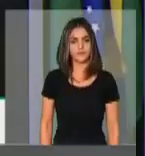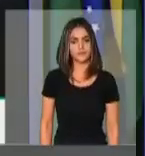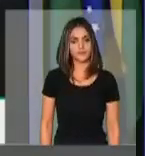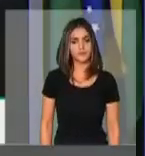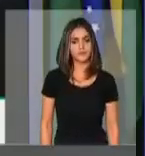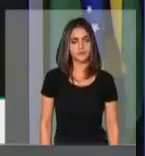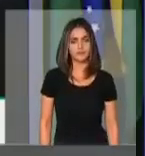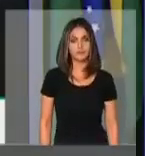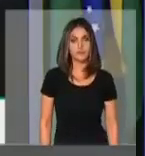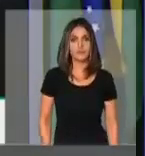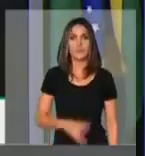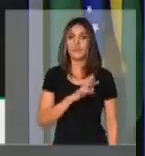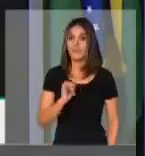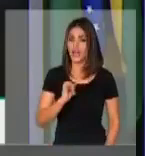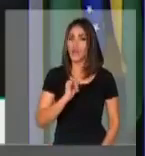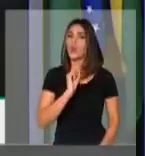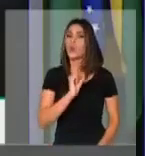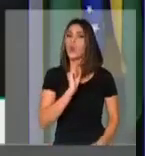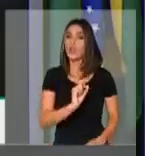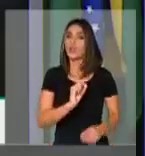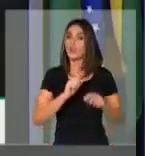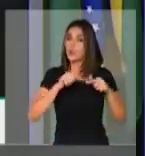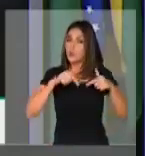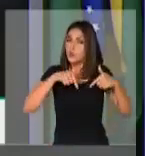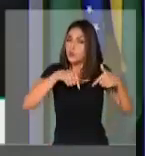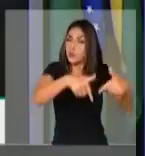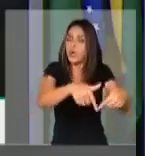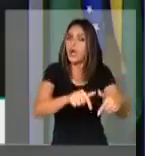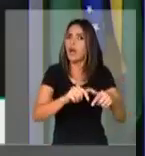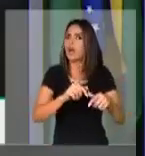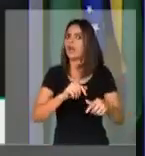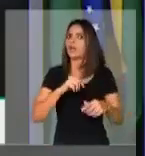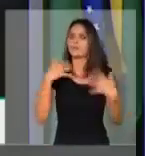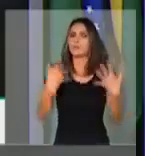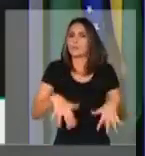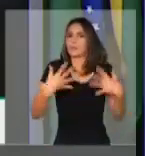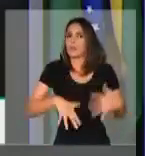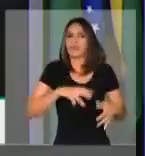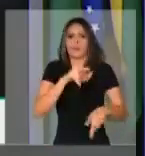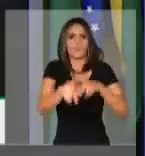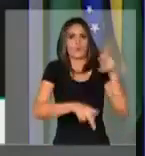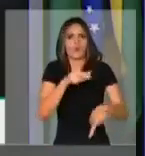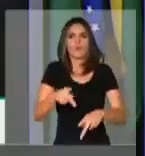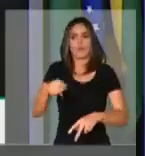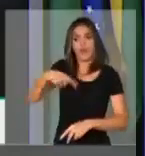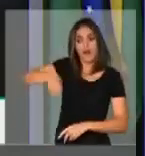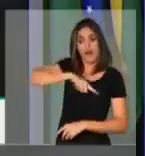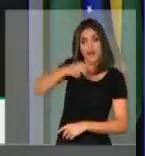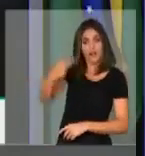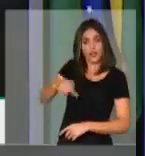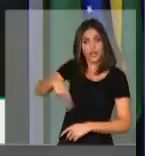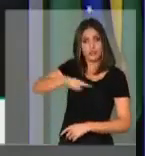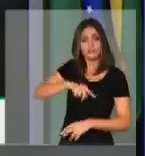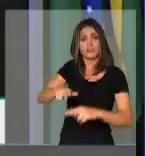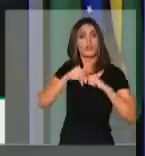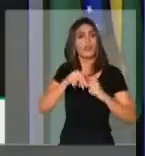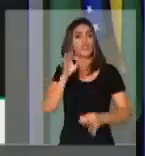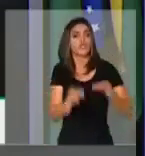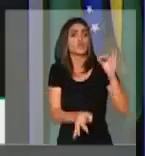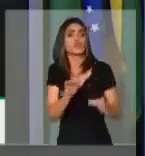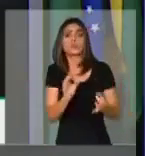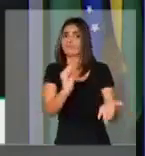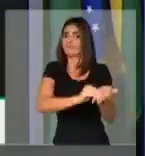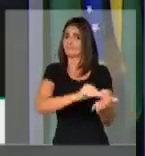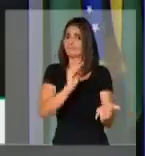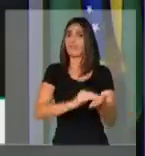Isso certamente vai provocar fortes reações na sociedade e no Congresso, até porque não é justo. Sou um defensor